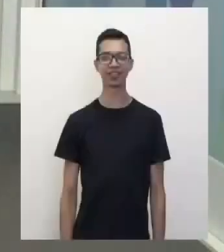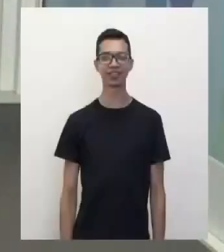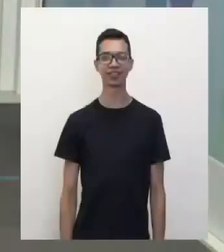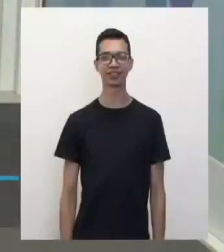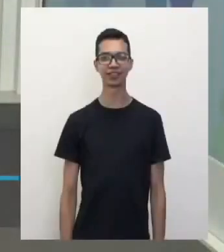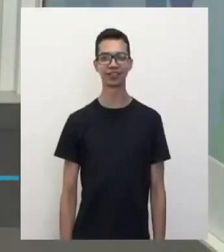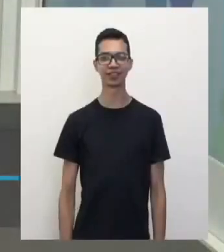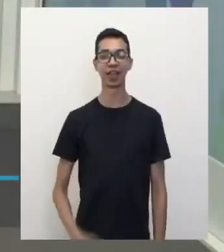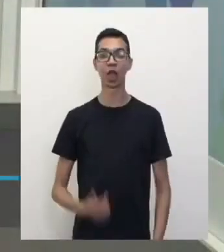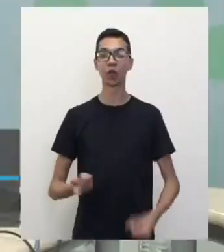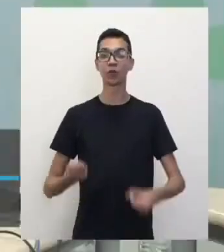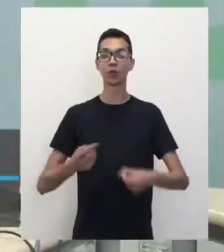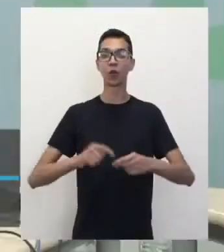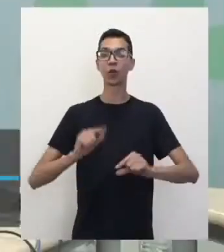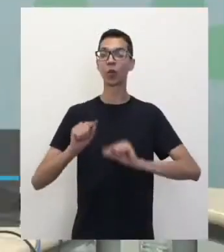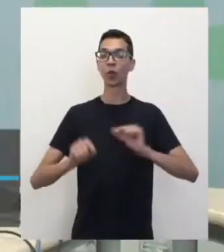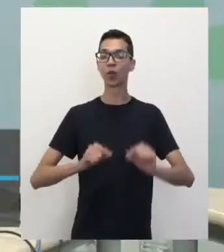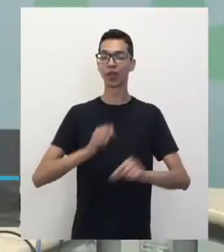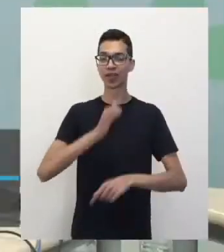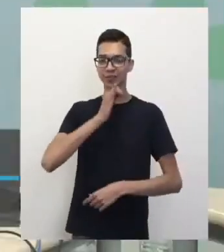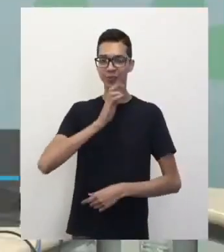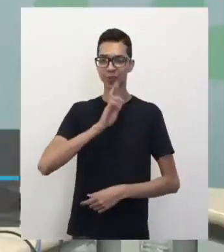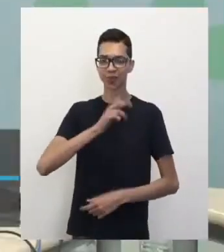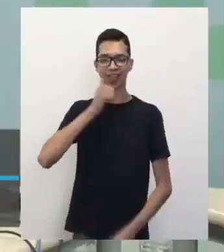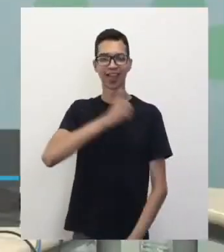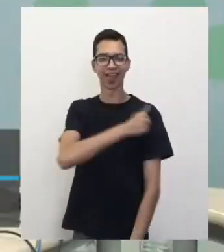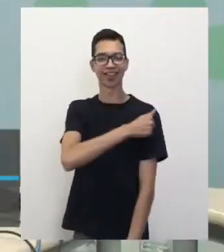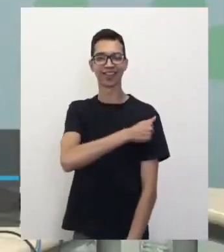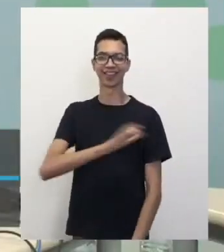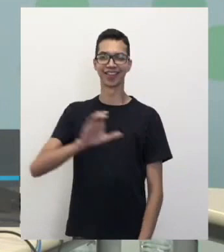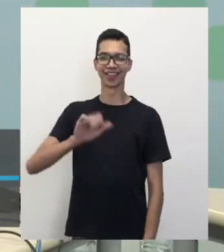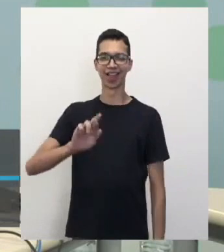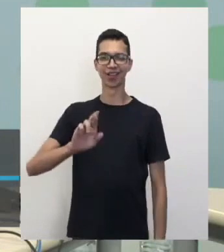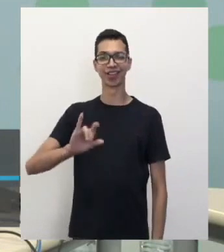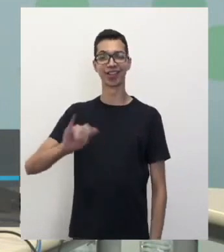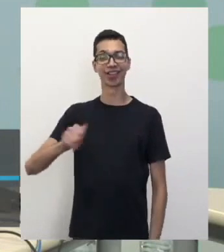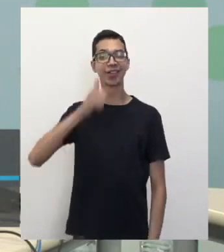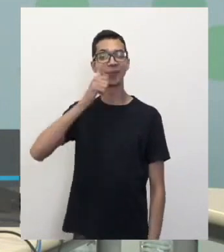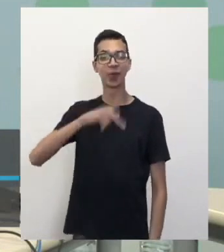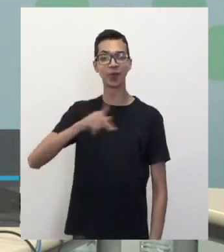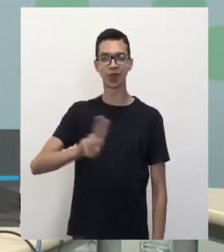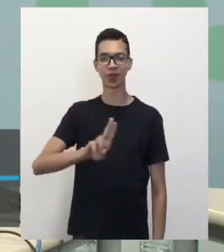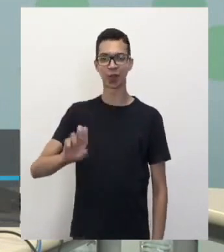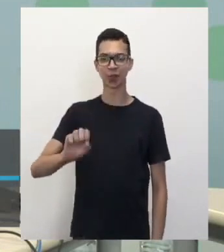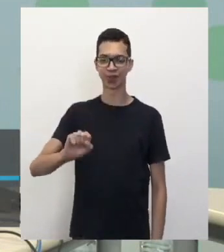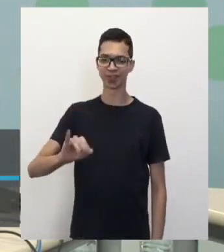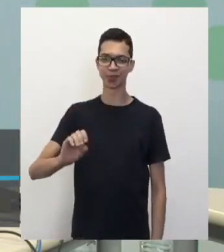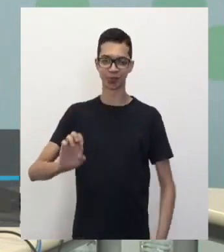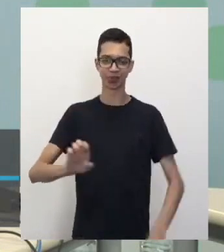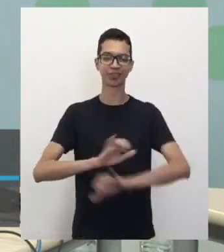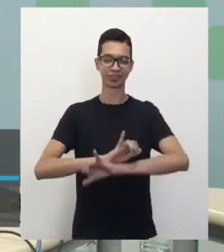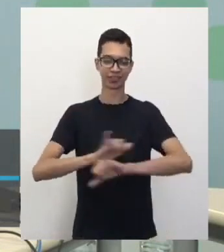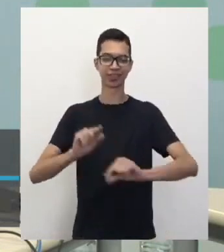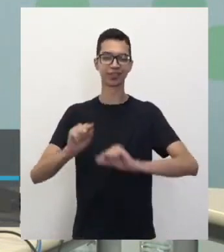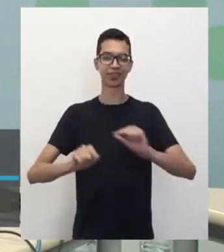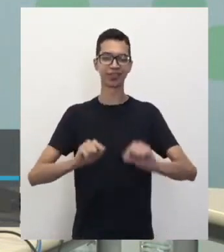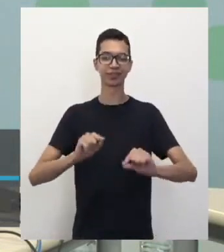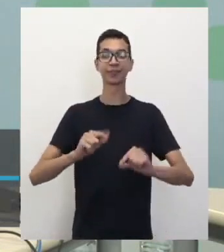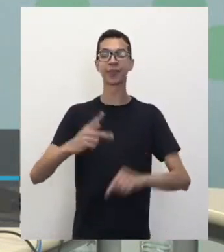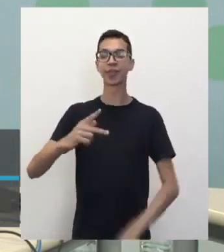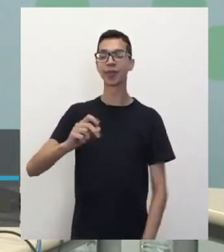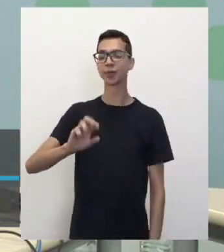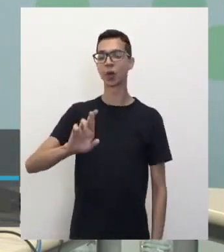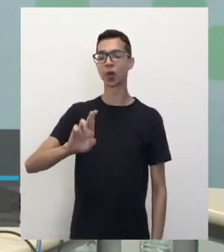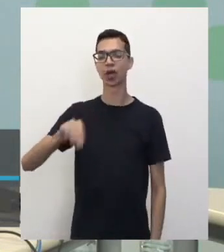De volta com as respostas, a aluna Caroline, da Procimone, disse que a conjunção seria porém,